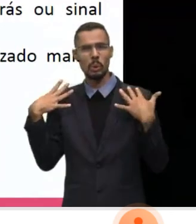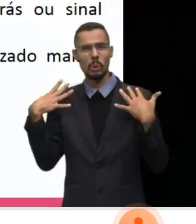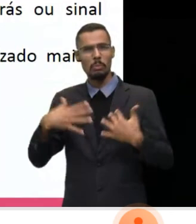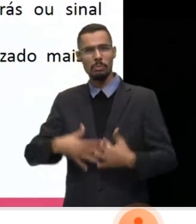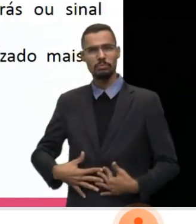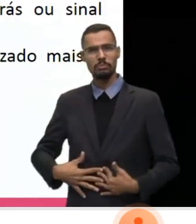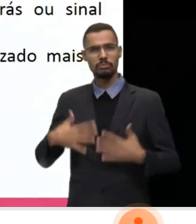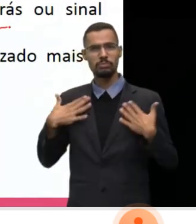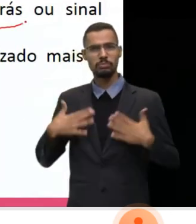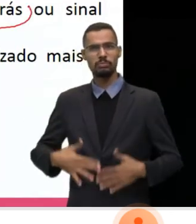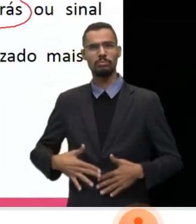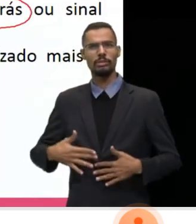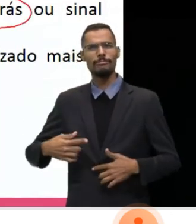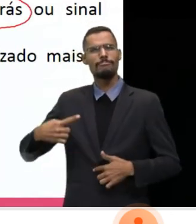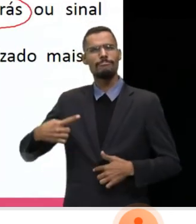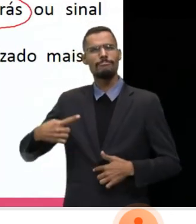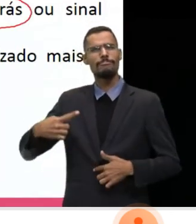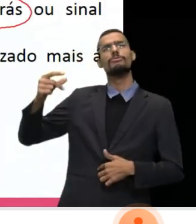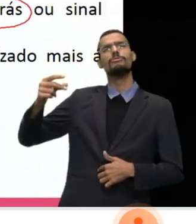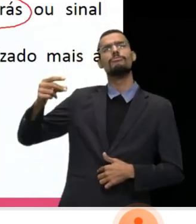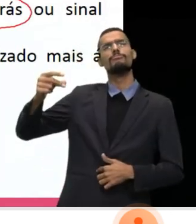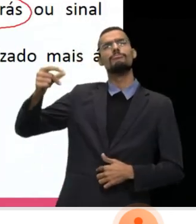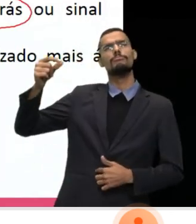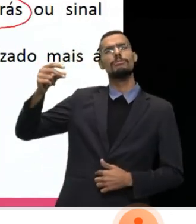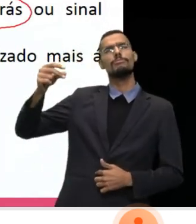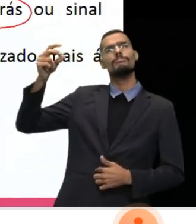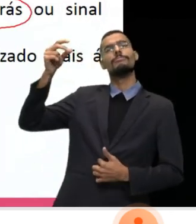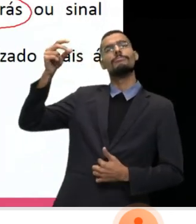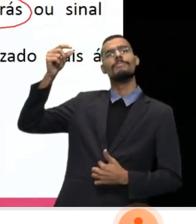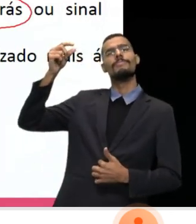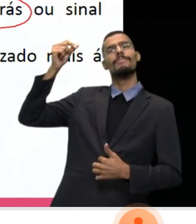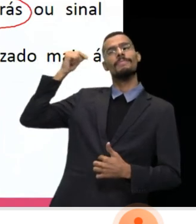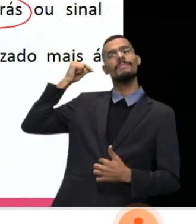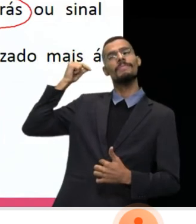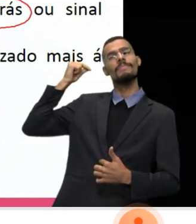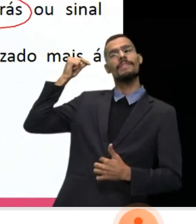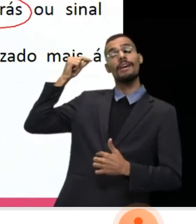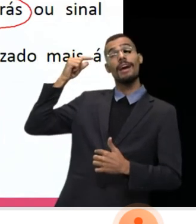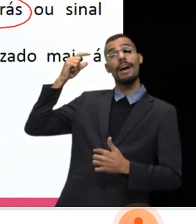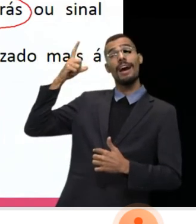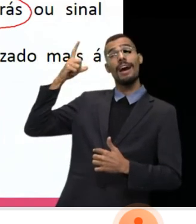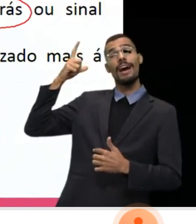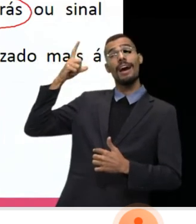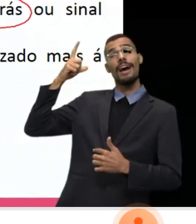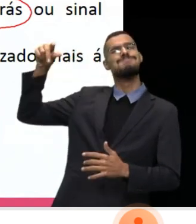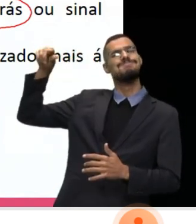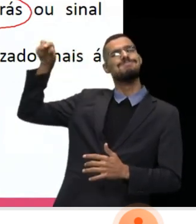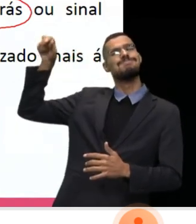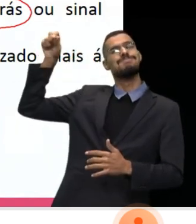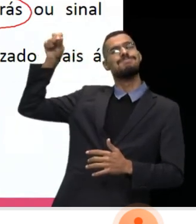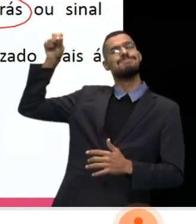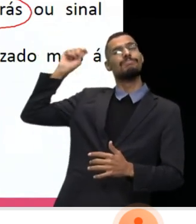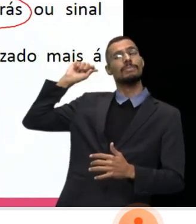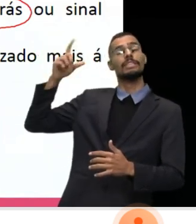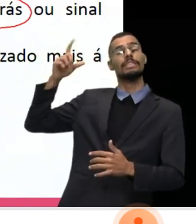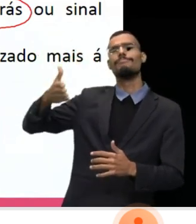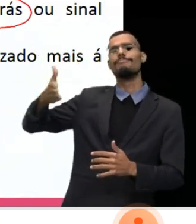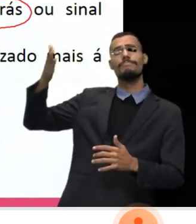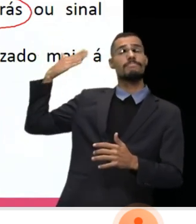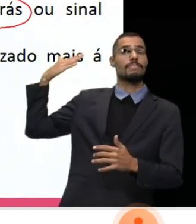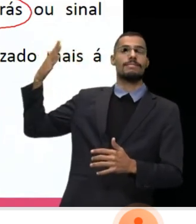inclina o tronco para trás, ou o sinal é executado mais para trás, significa